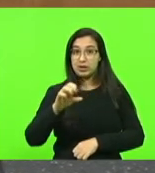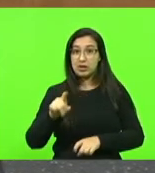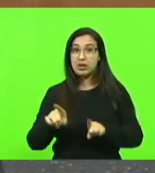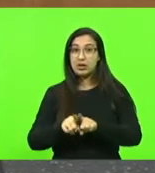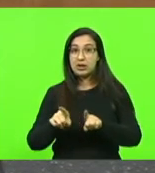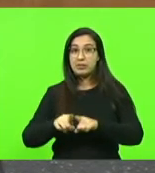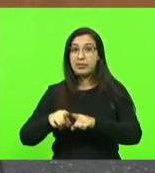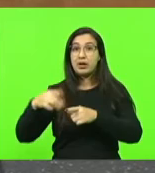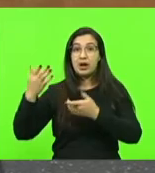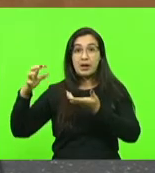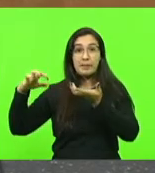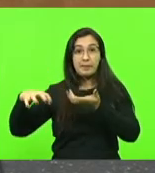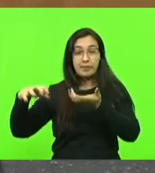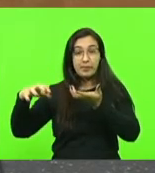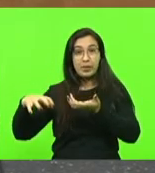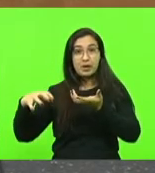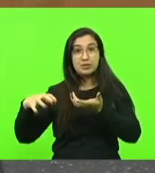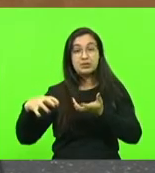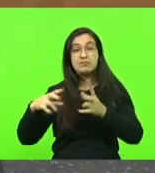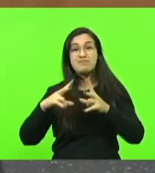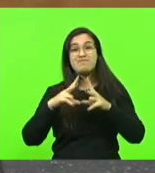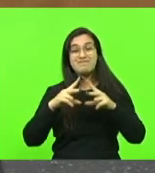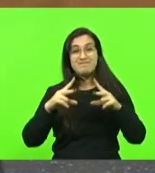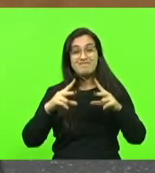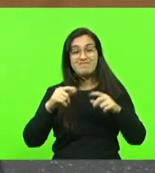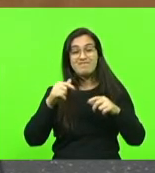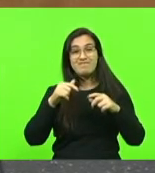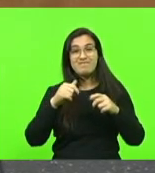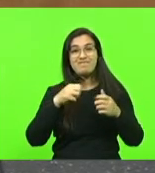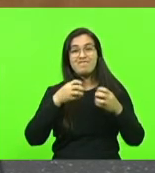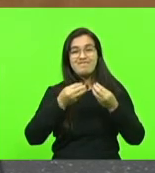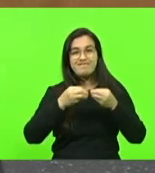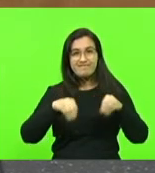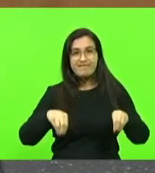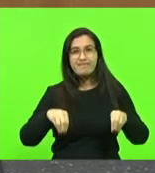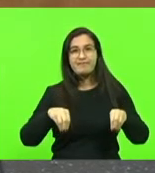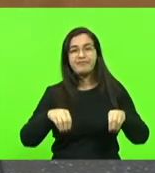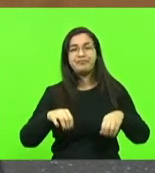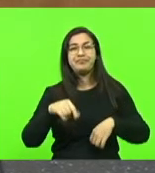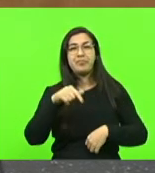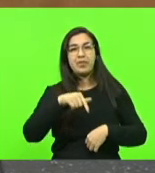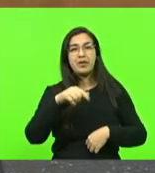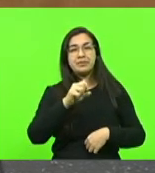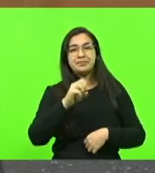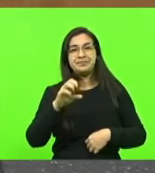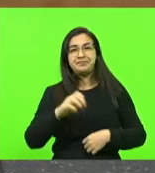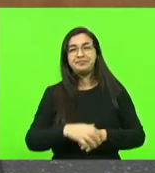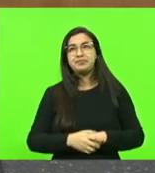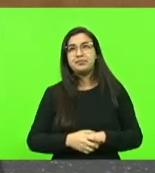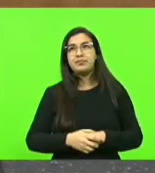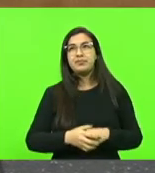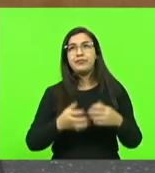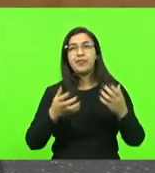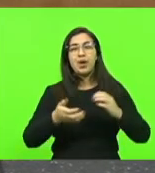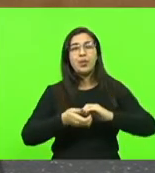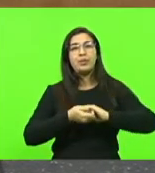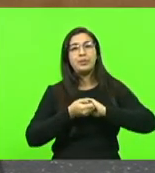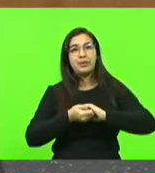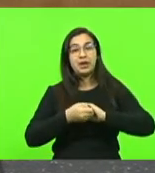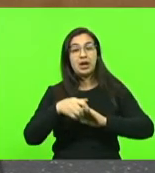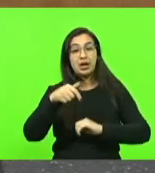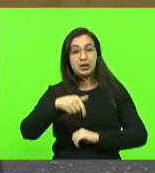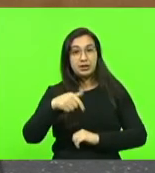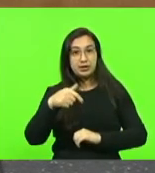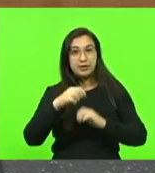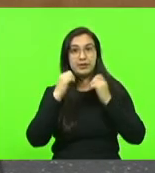prejudicando o nosso Estado. Mas eu quero, presidente, lhe cumprimentar, porque tanto aqui na condução da